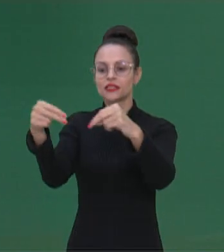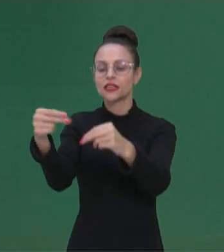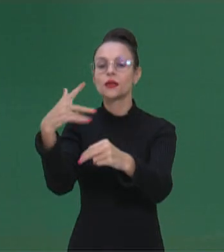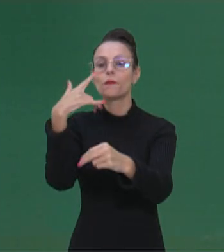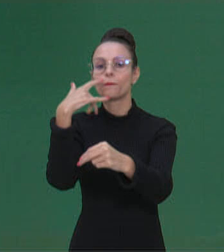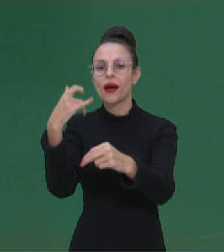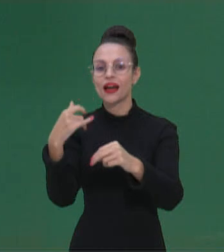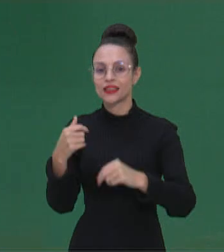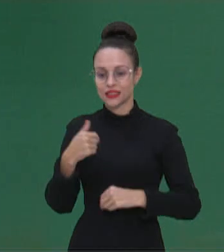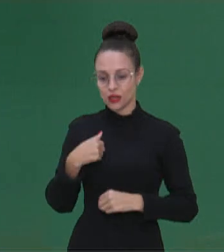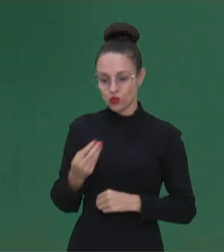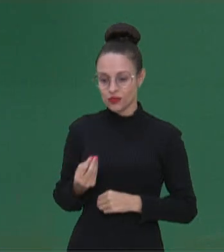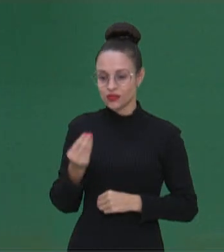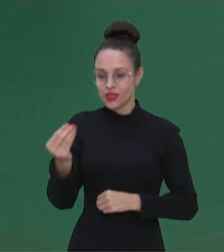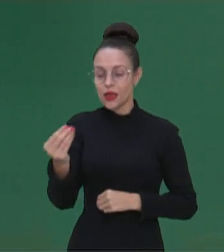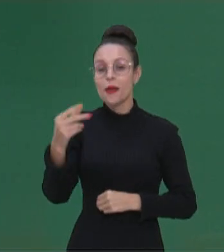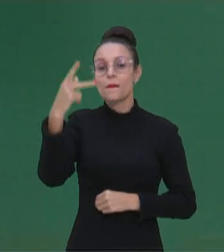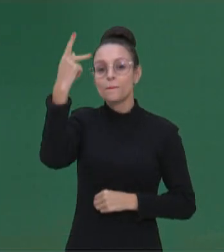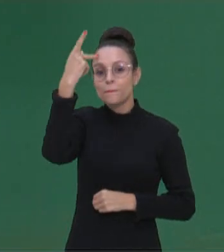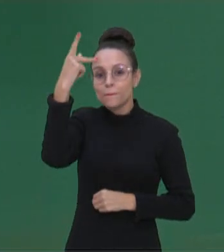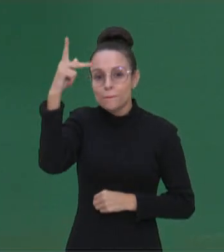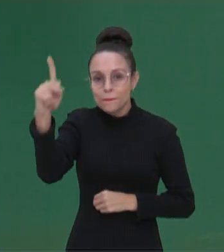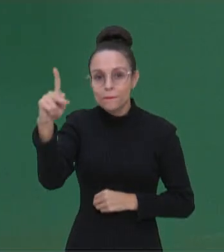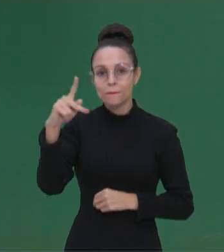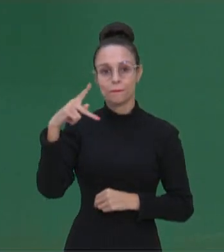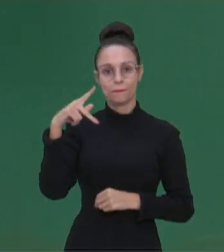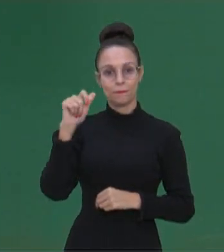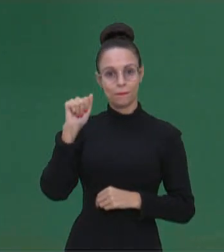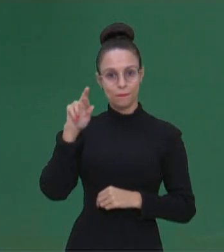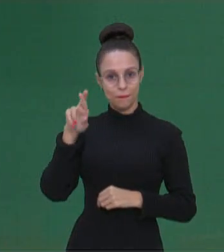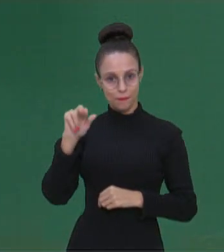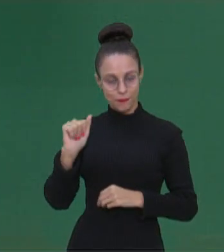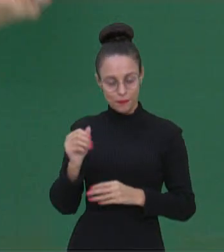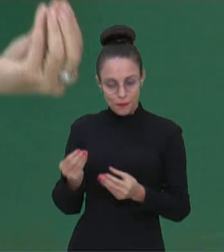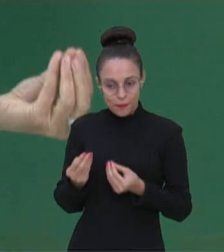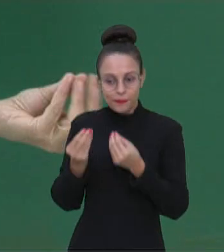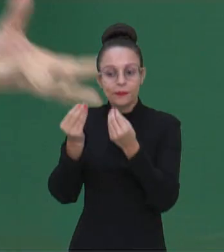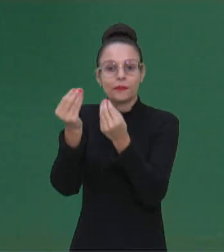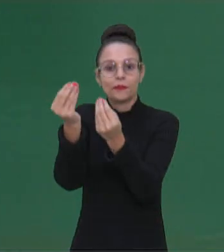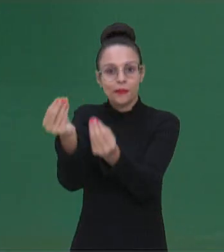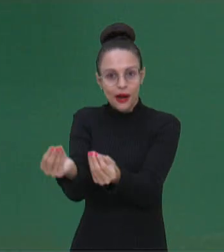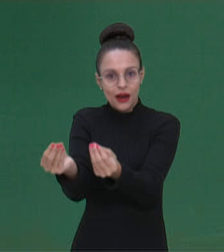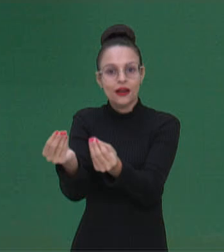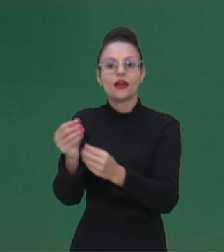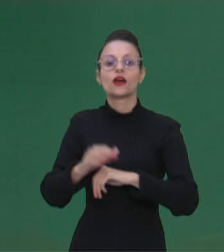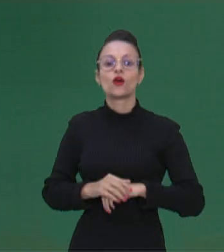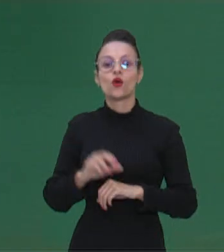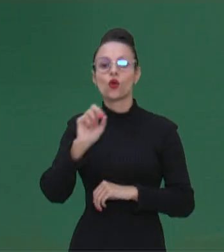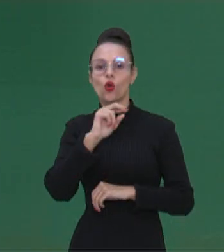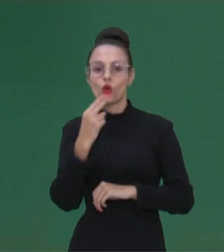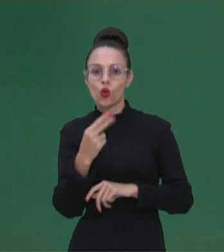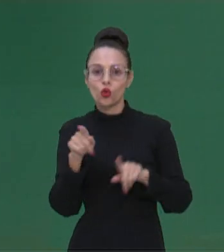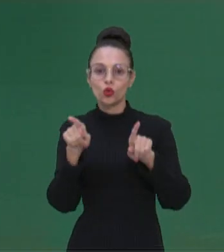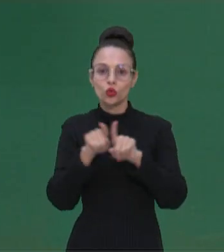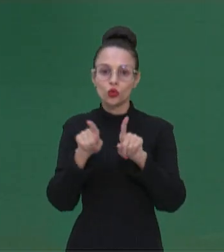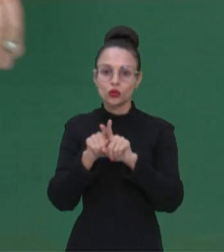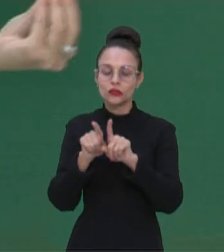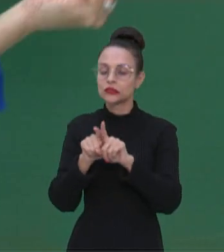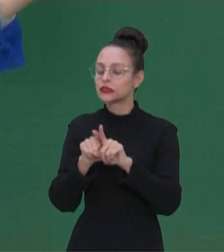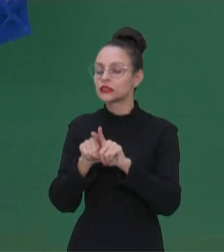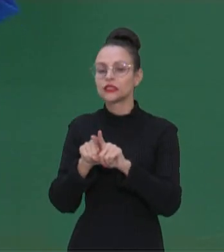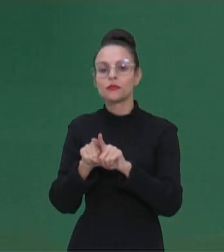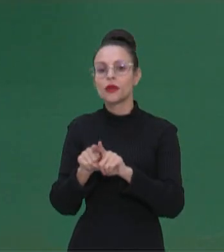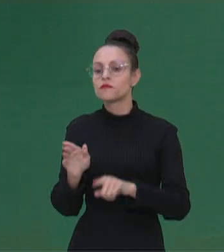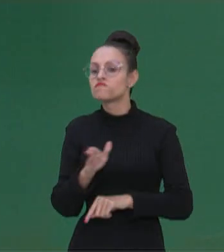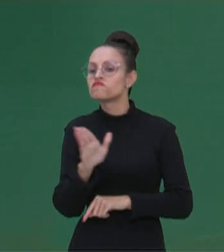pai. O que é aquilo? Bom, pode ser posse, né, que eu estou dando para ele, pode ser destino de uma